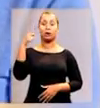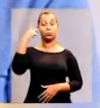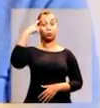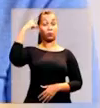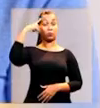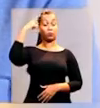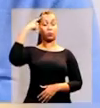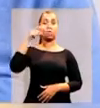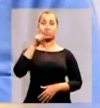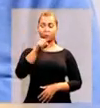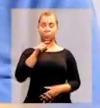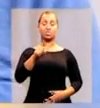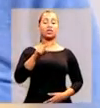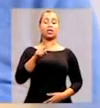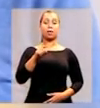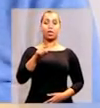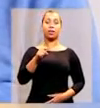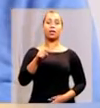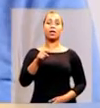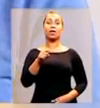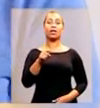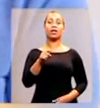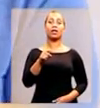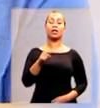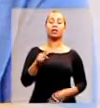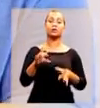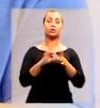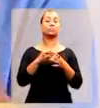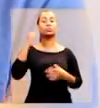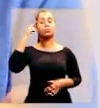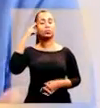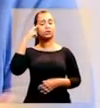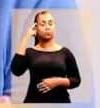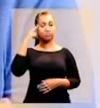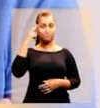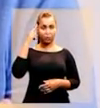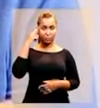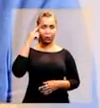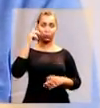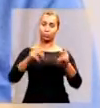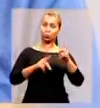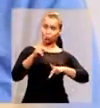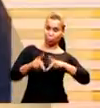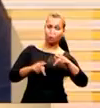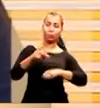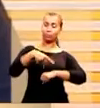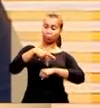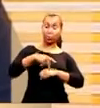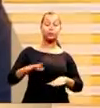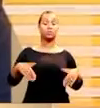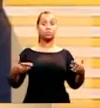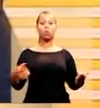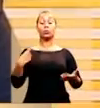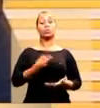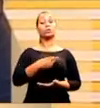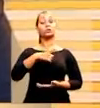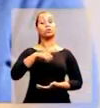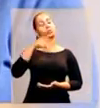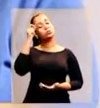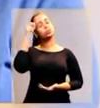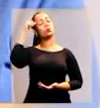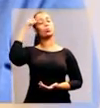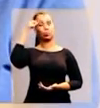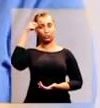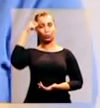artísticas, criativas e tal, você interfere na consciência de um povo, de uma nação. Então, assim, nós temos uma